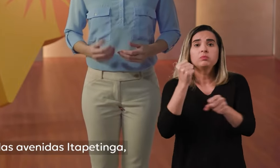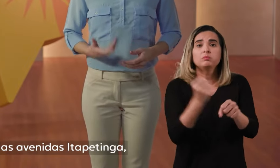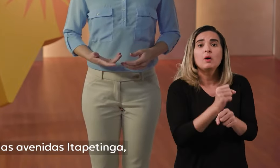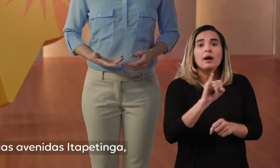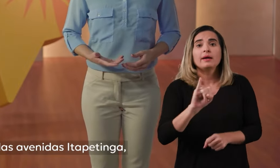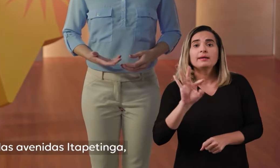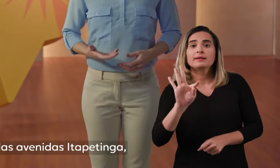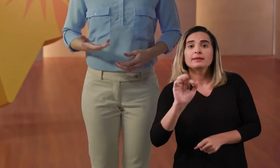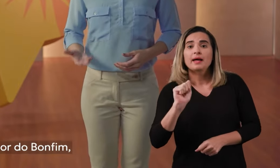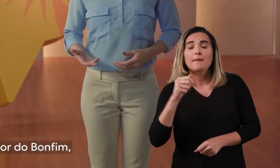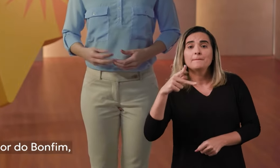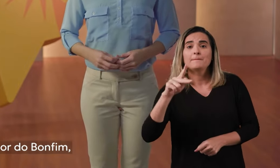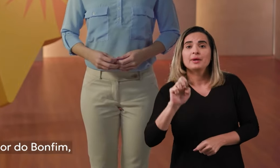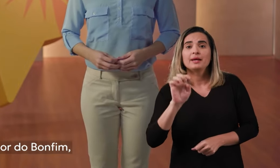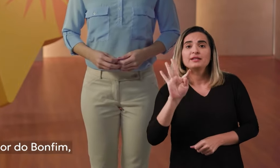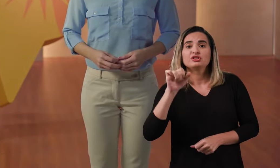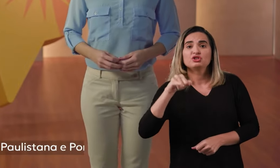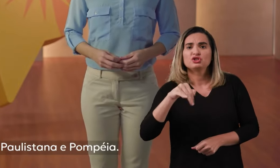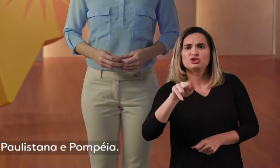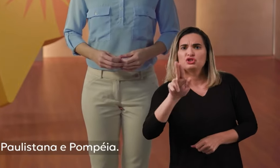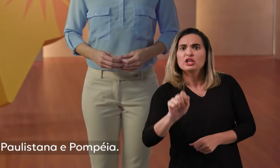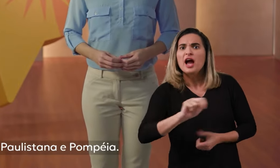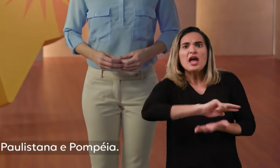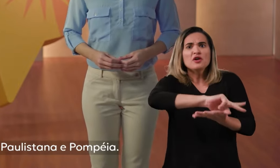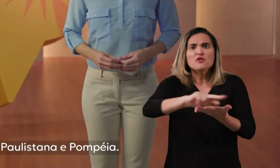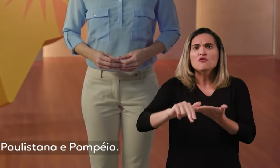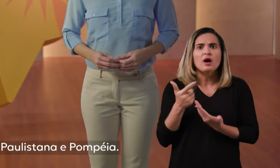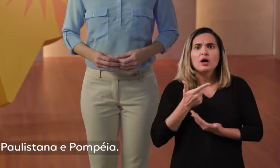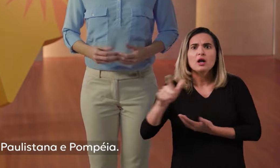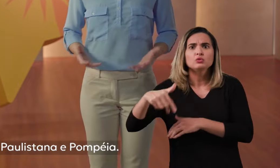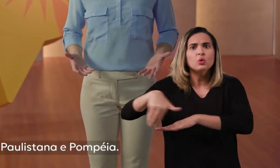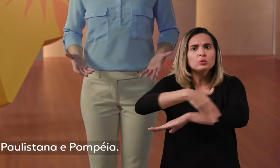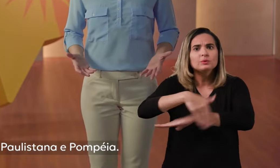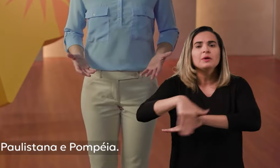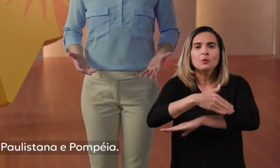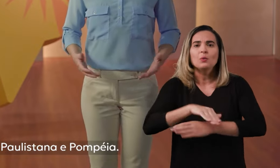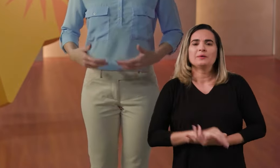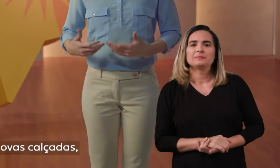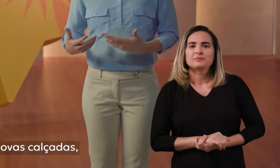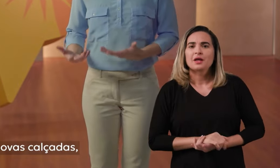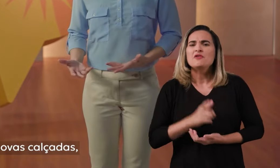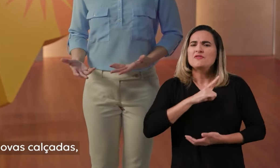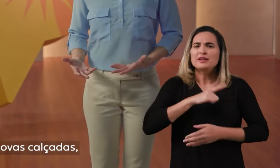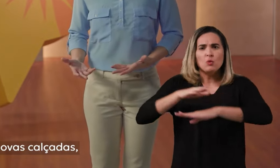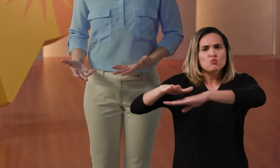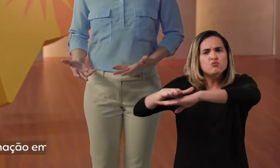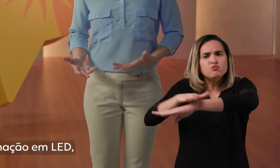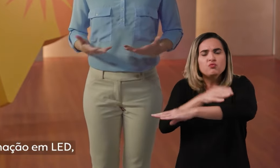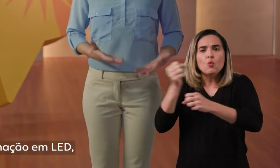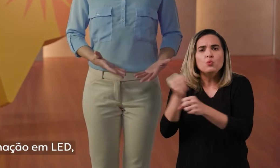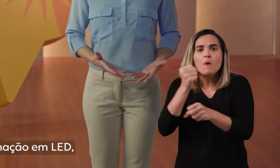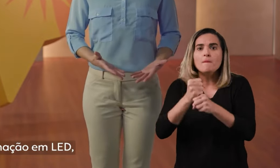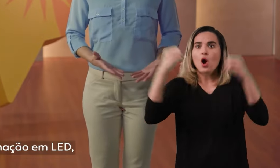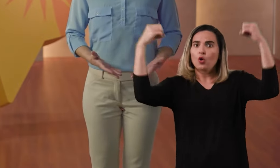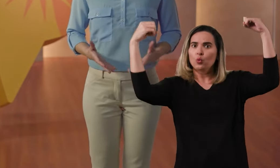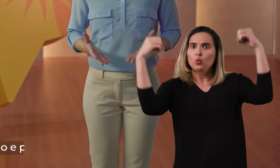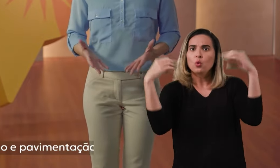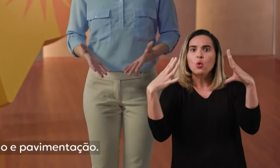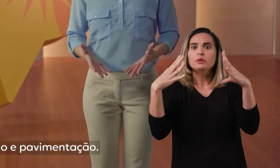avenidas Itapetinga, Senhor do Bonfim, Maranguape, Paulistana e Pompeia. Com novas calçadas, iluminação em